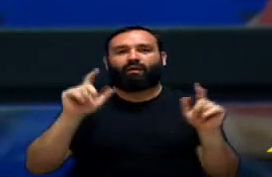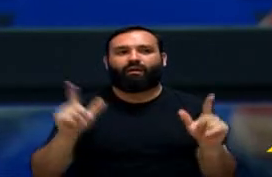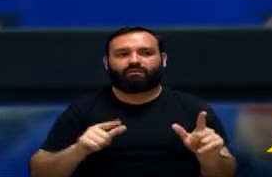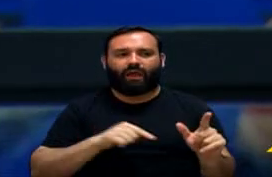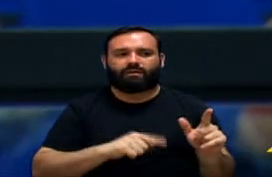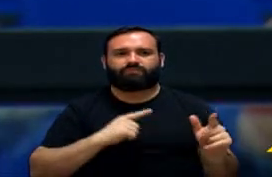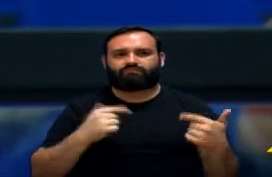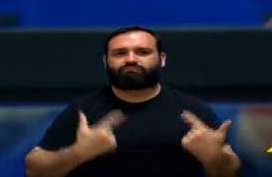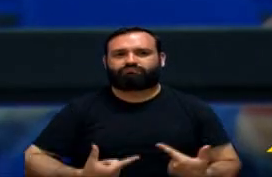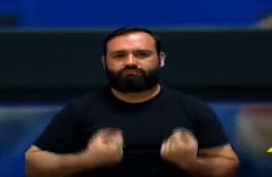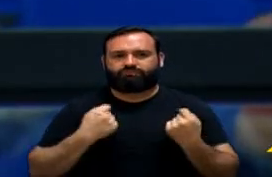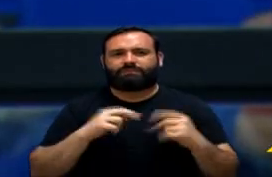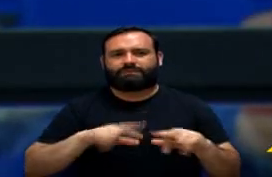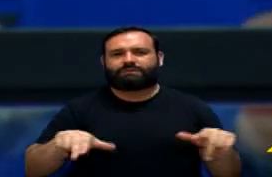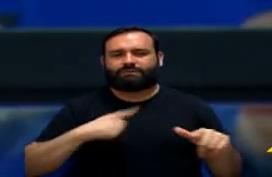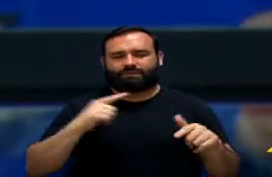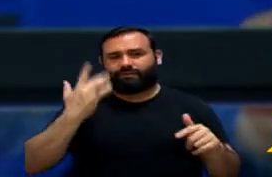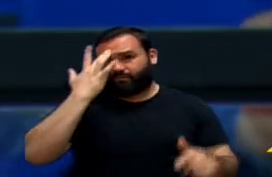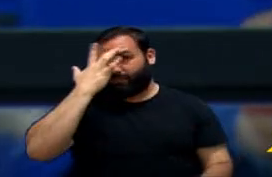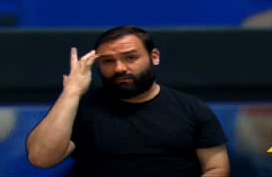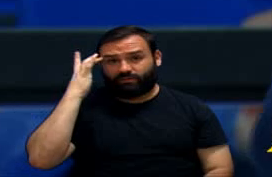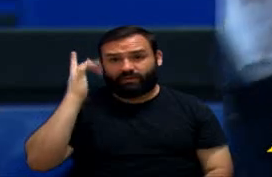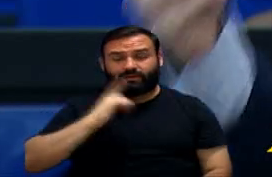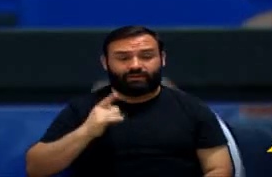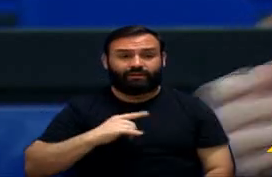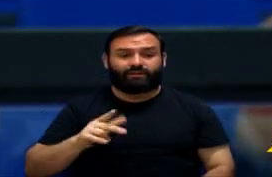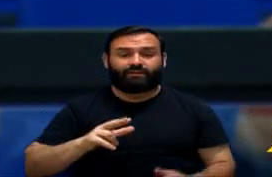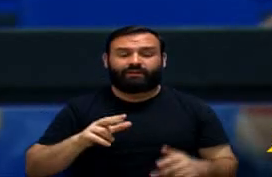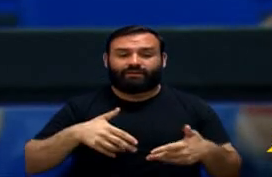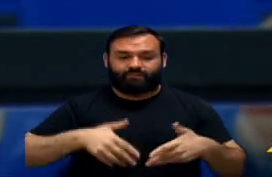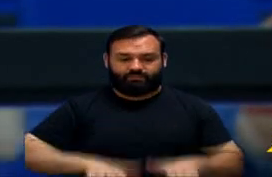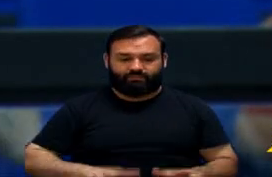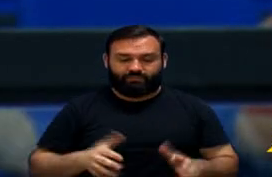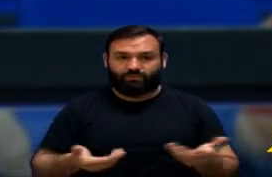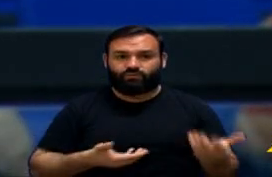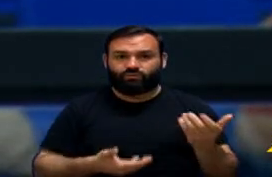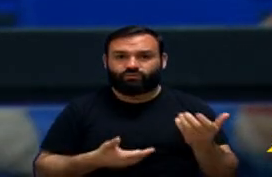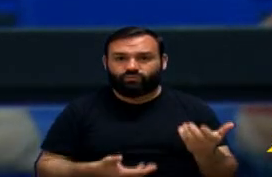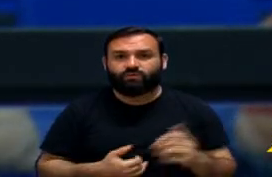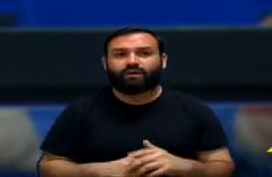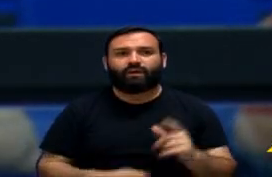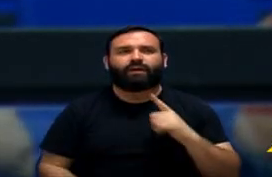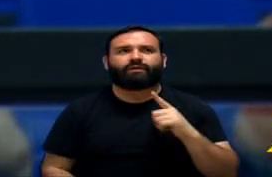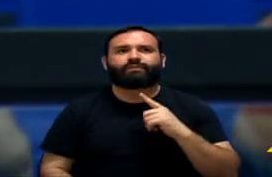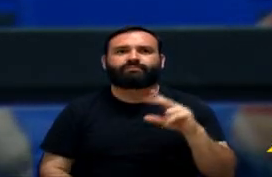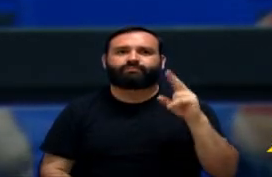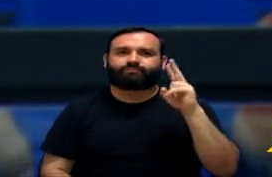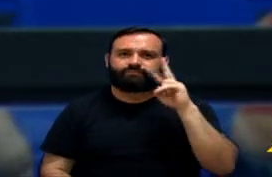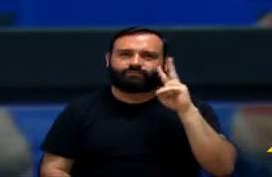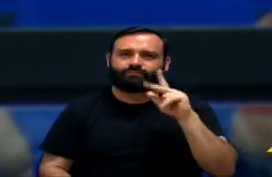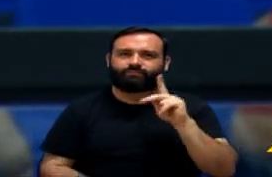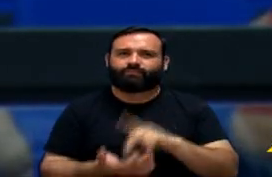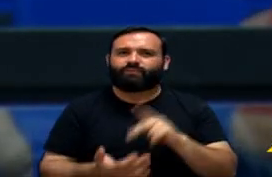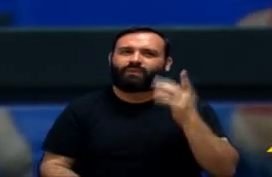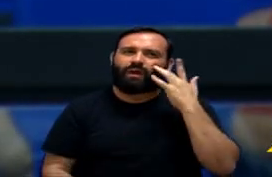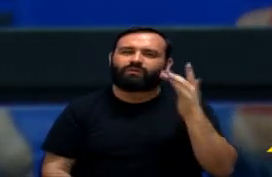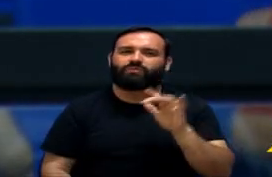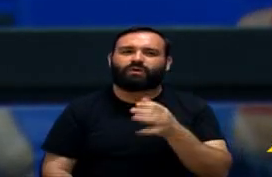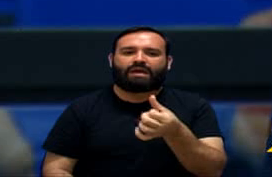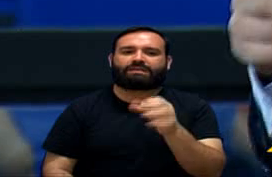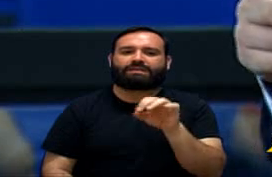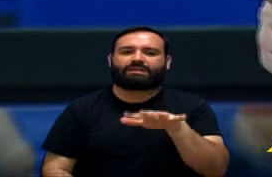com câncer tem vários casos pessoas eh recém-nascidos né a gente teve um caso eu acho que no vanel